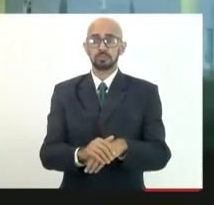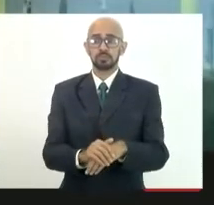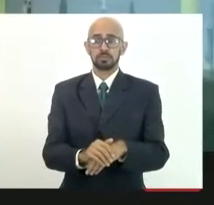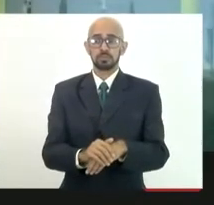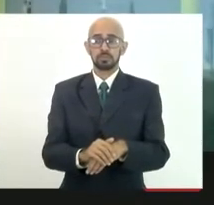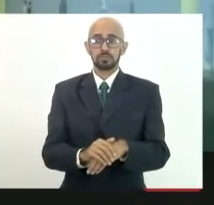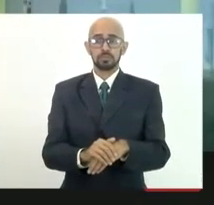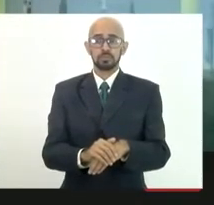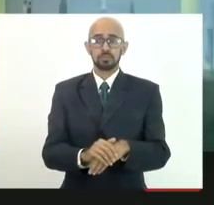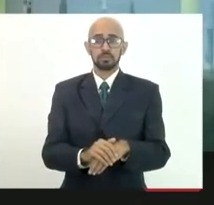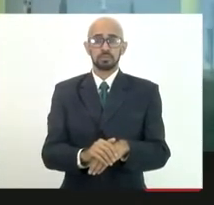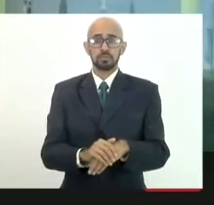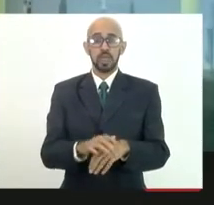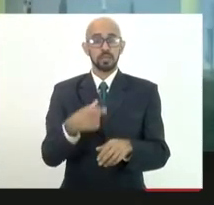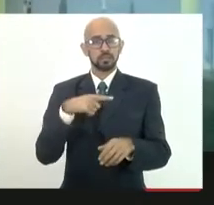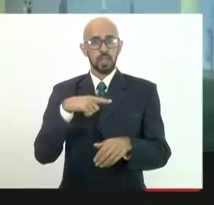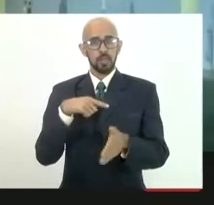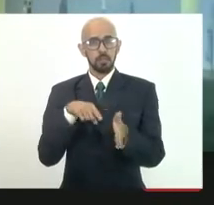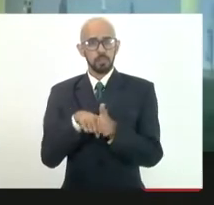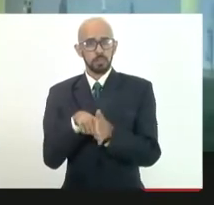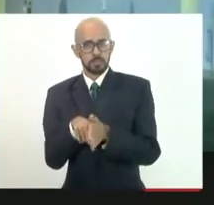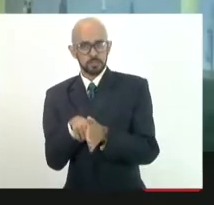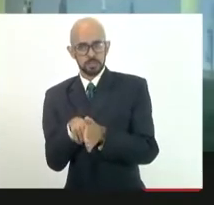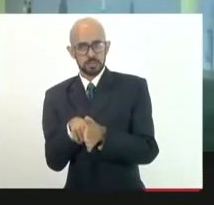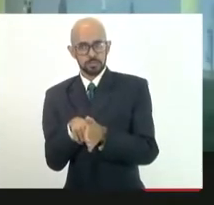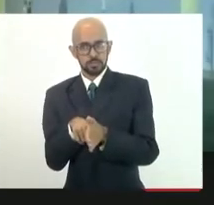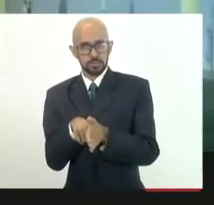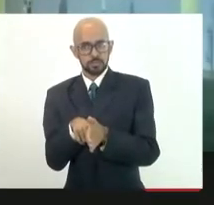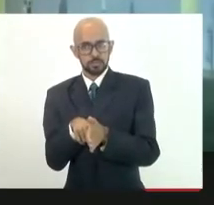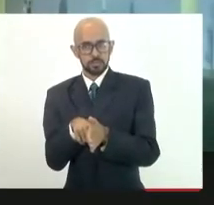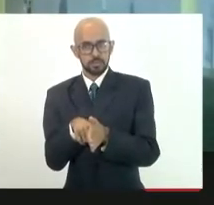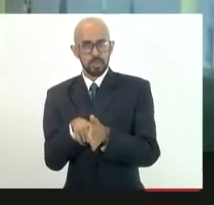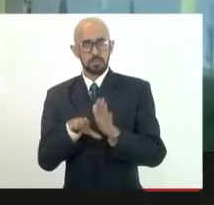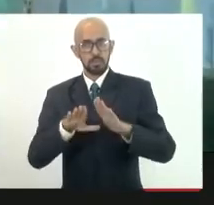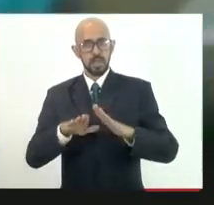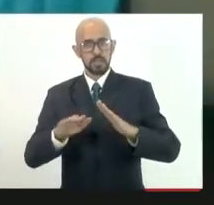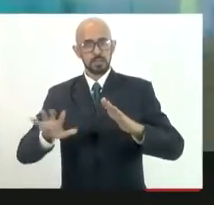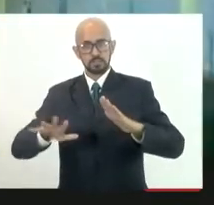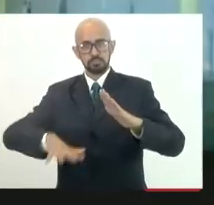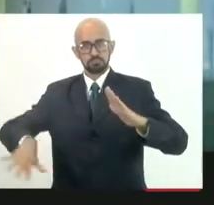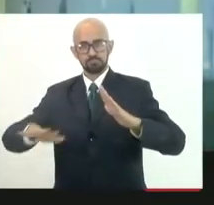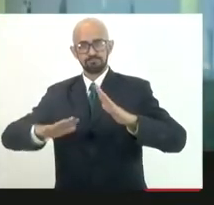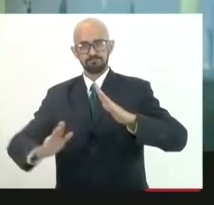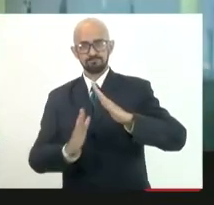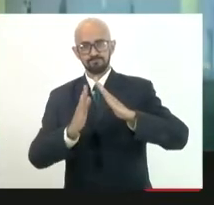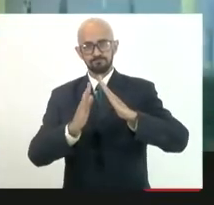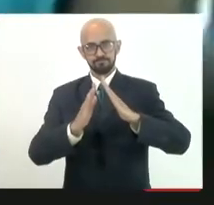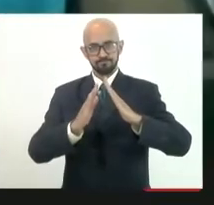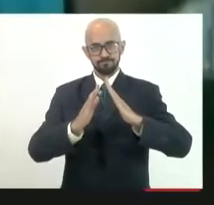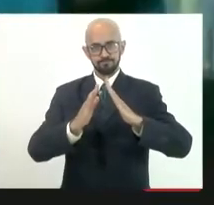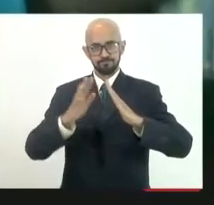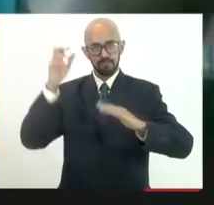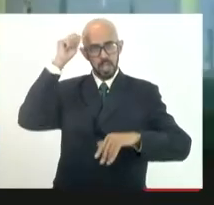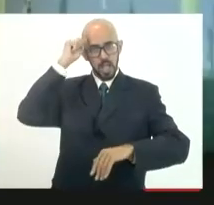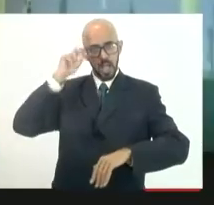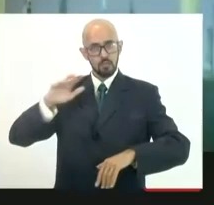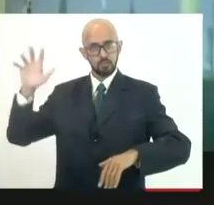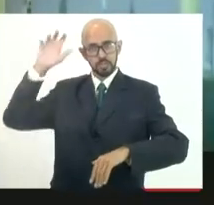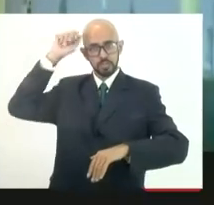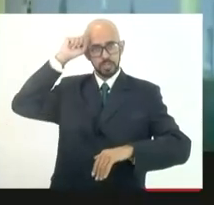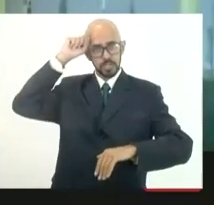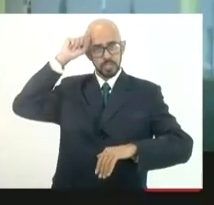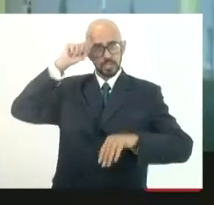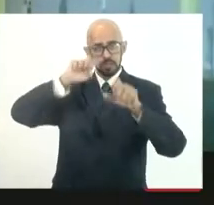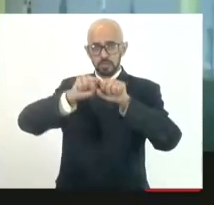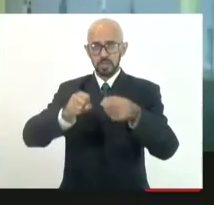Há logo uma pesquisa. Os templos de matriz africana estão sendo dizimados. Ontem, mais um em Nova